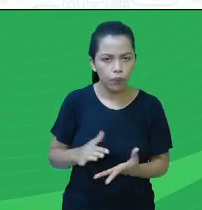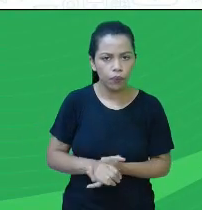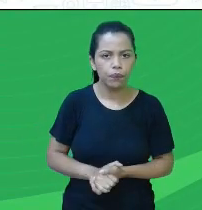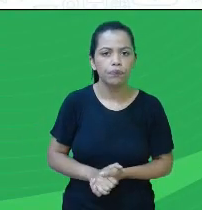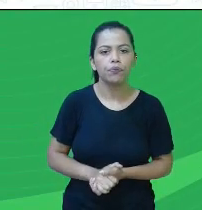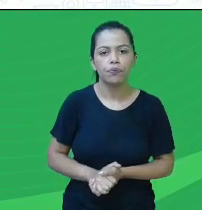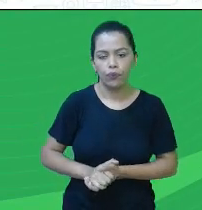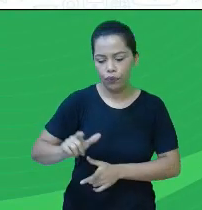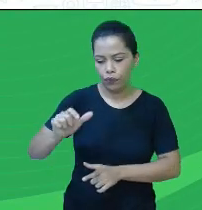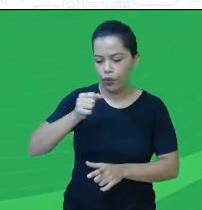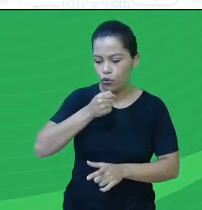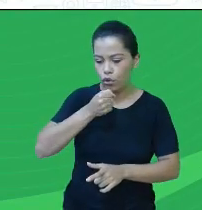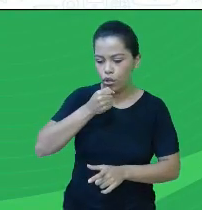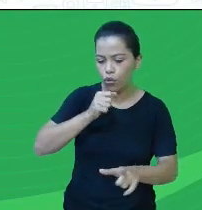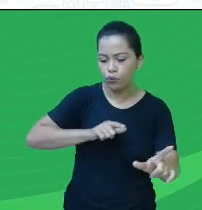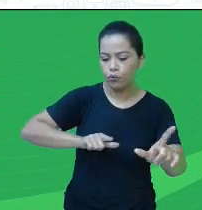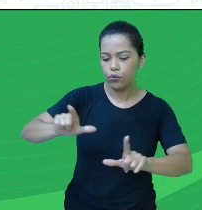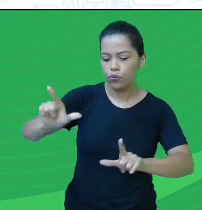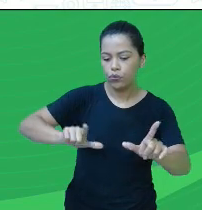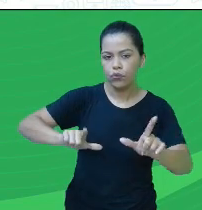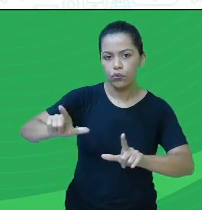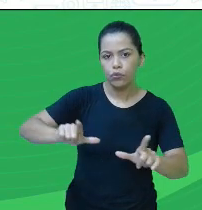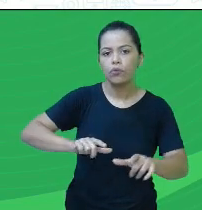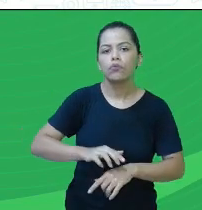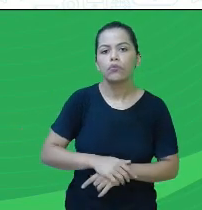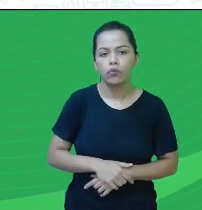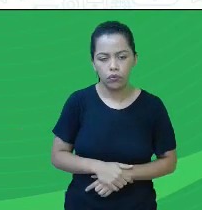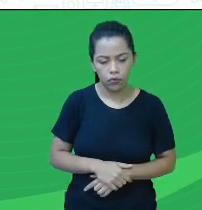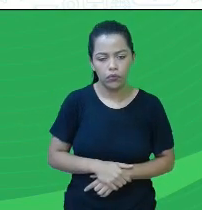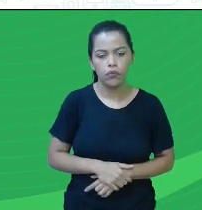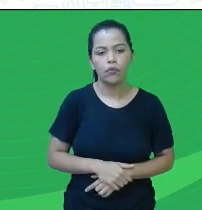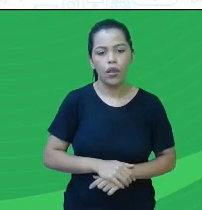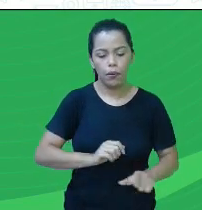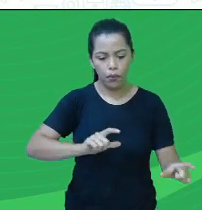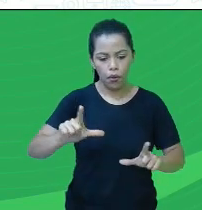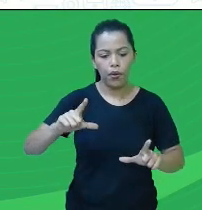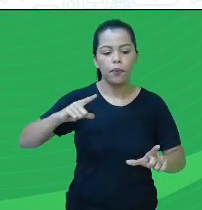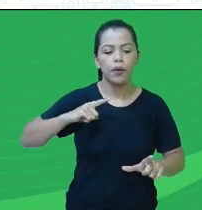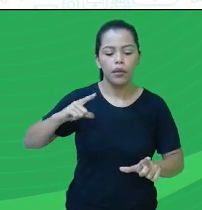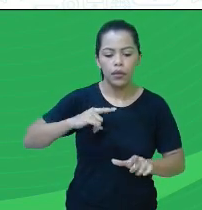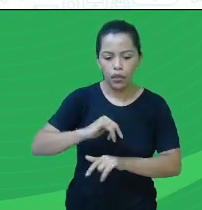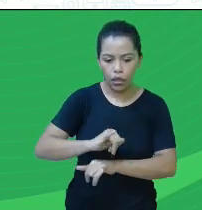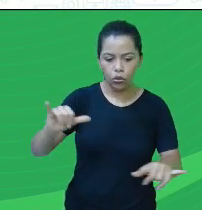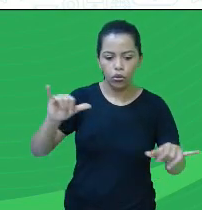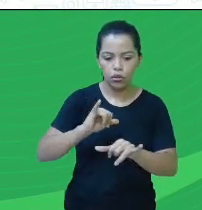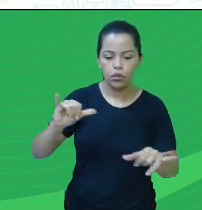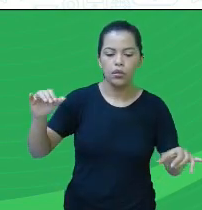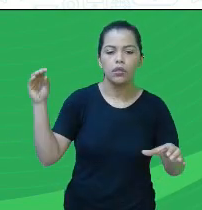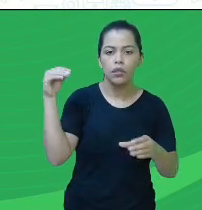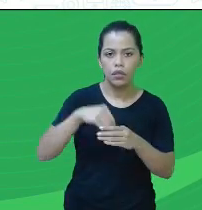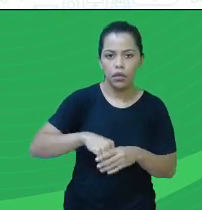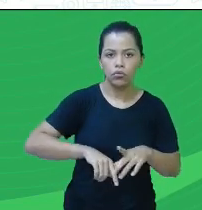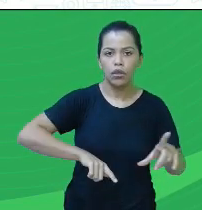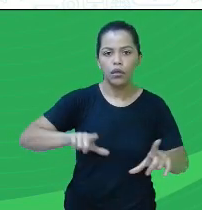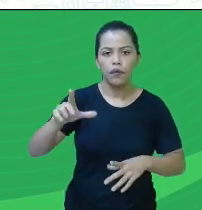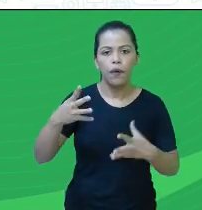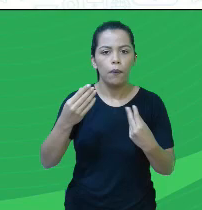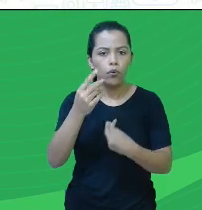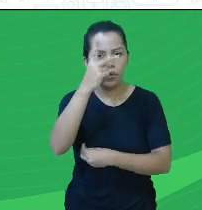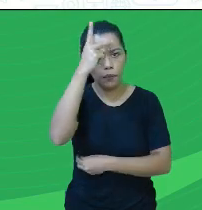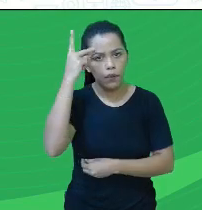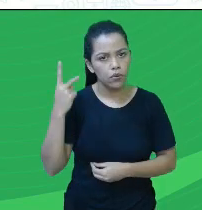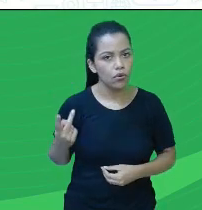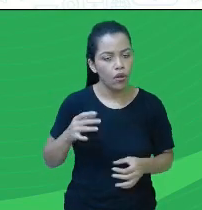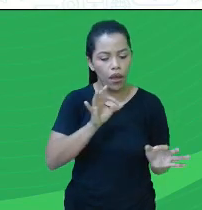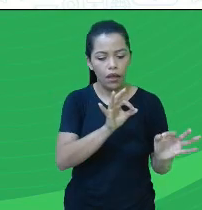é um telejornal. São aqueles programas que passam notícias na TV. Não é? Muitas pessoas assistem logo de